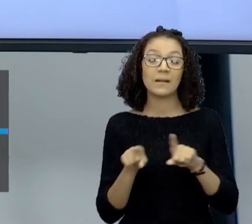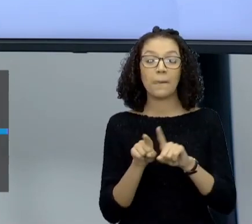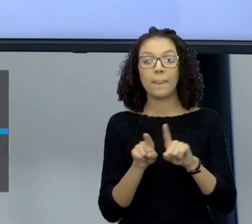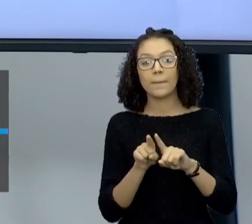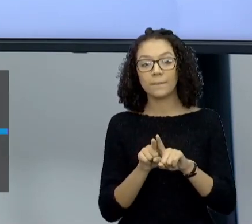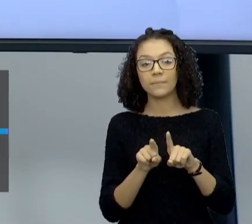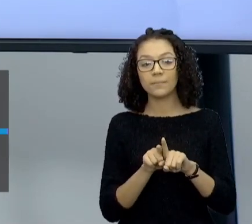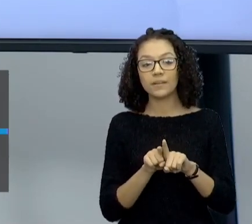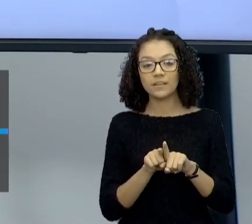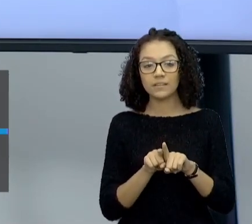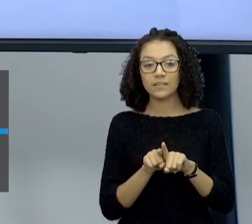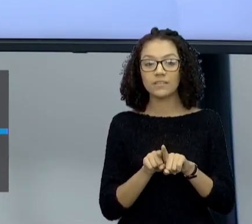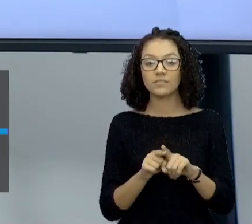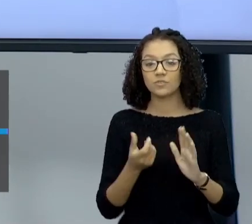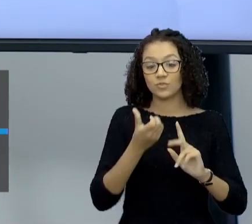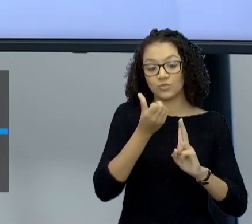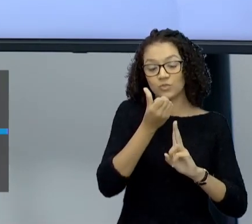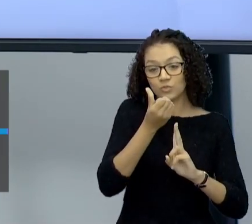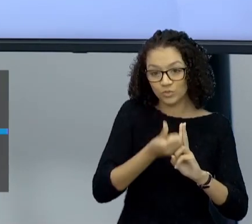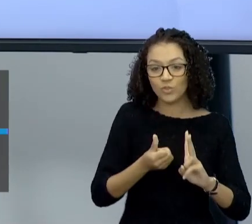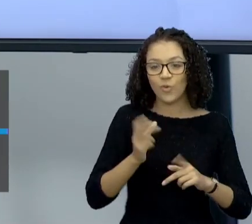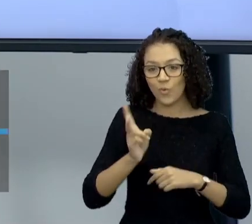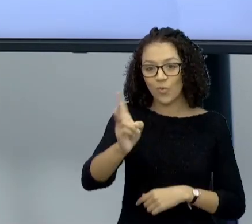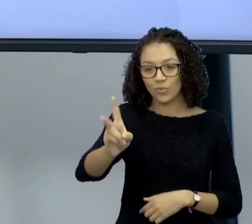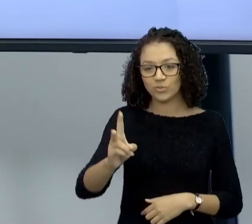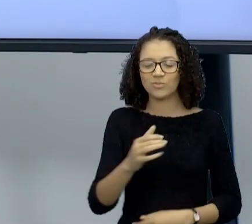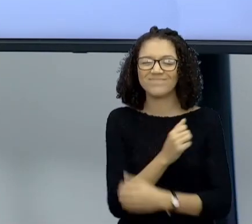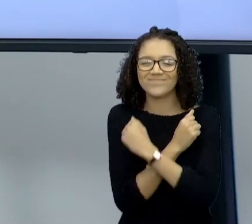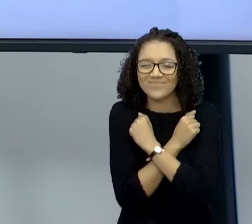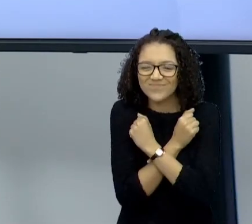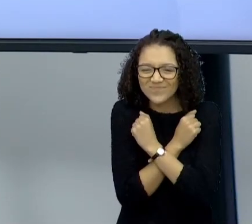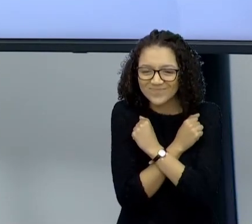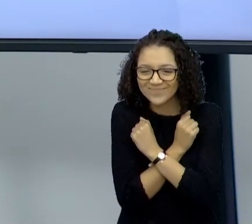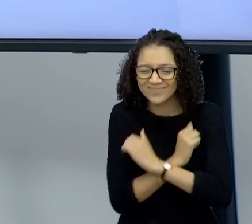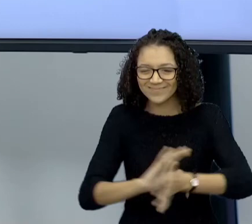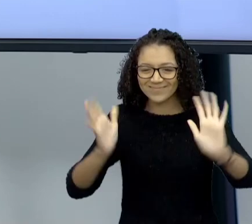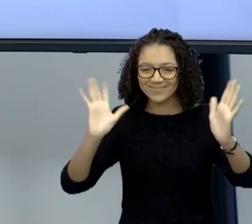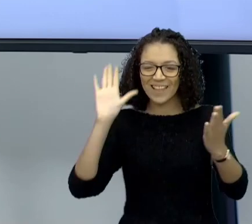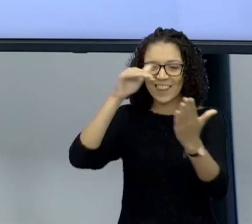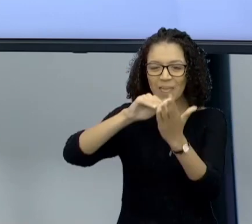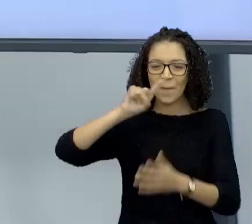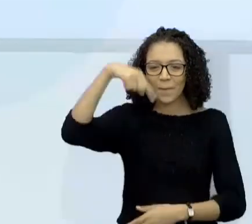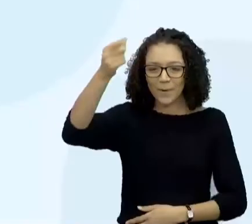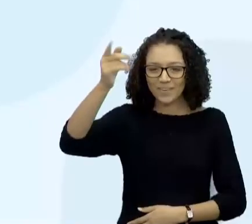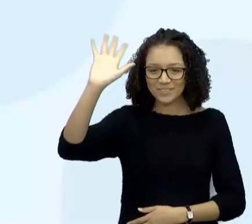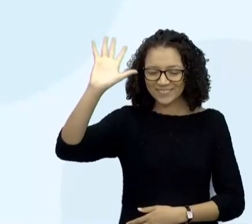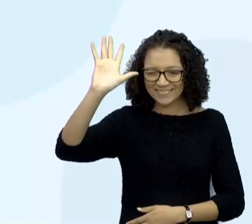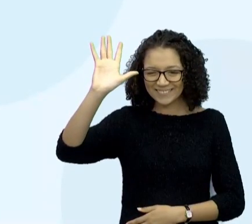continuidade aí no segundo semestre. Um forte abraço a todos e até a próxima.